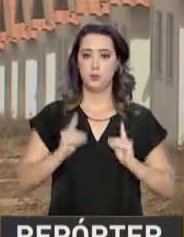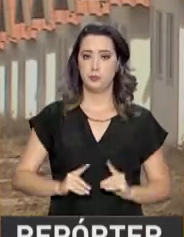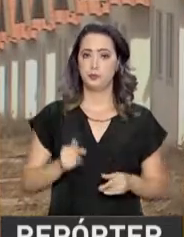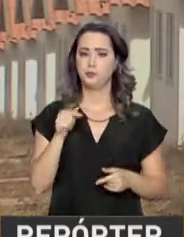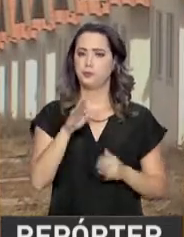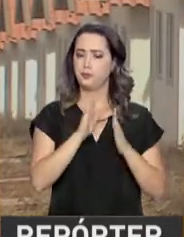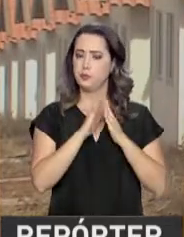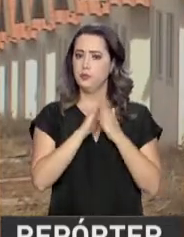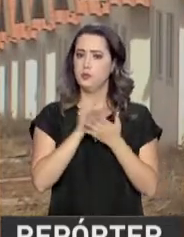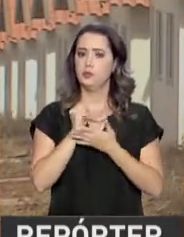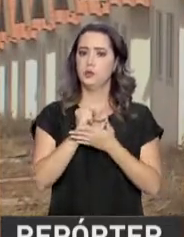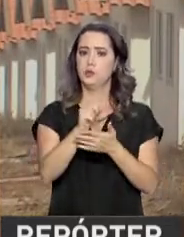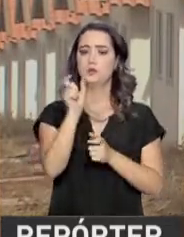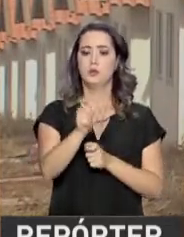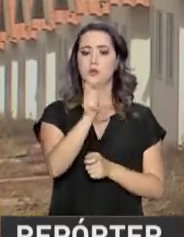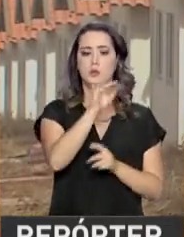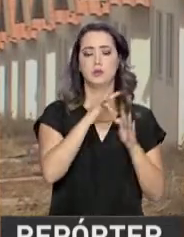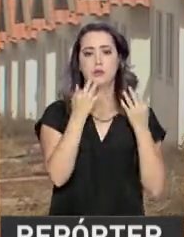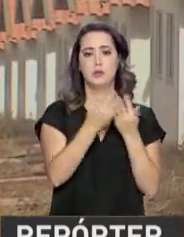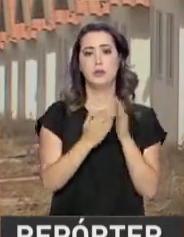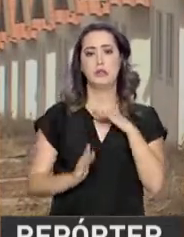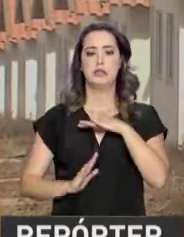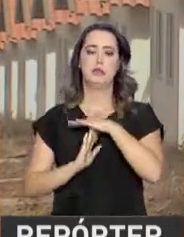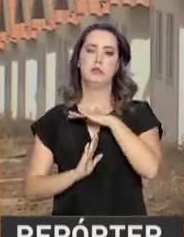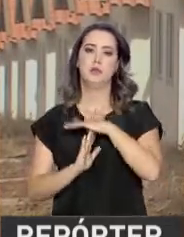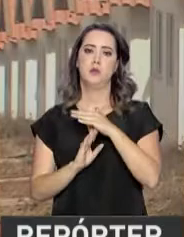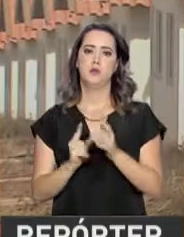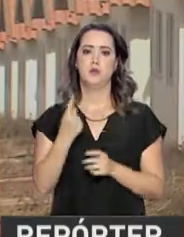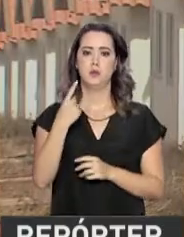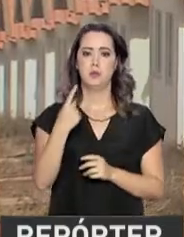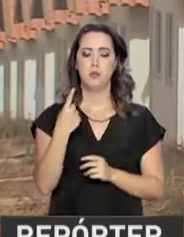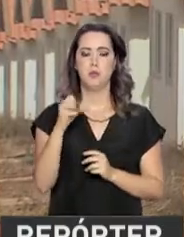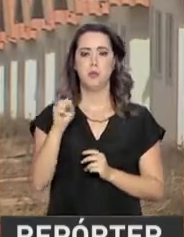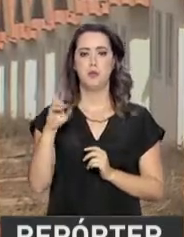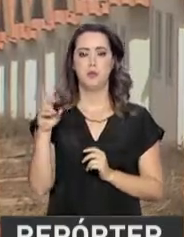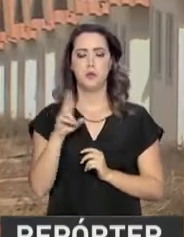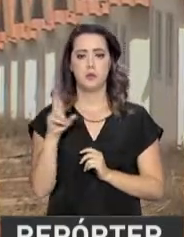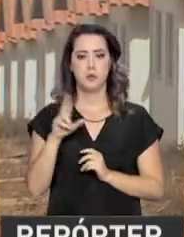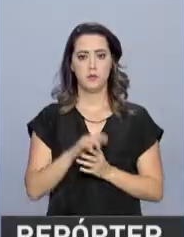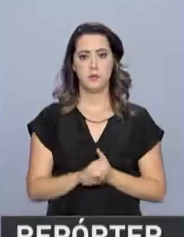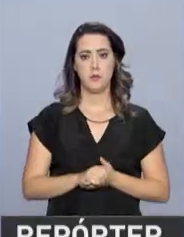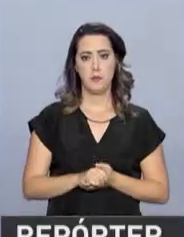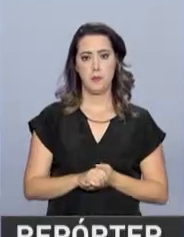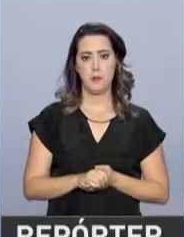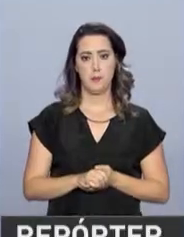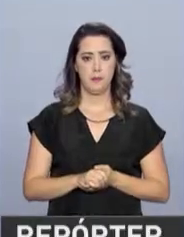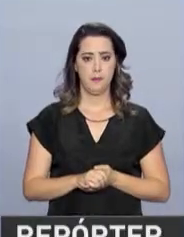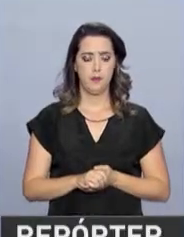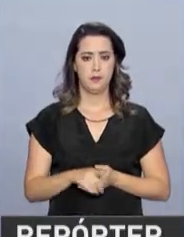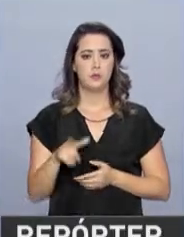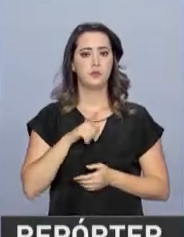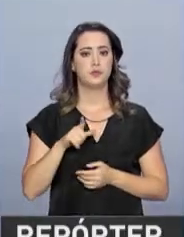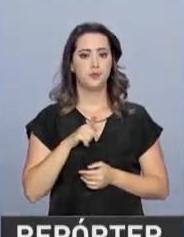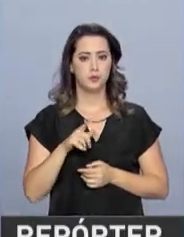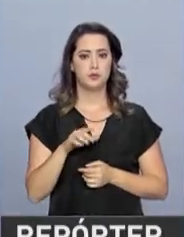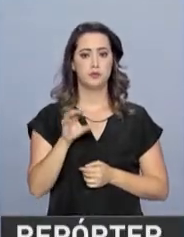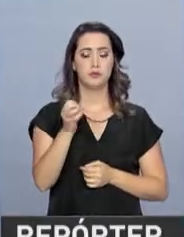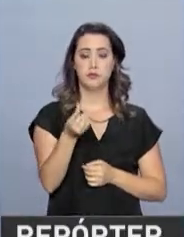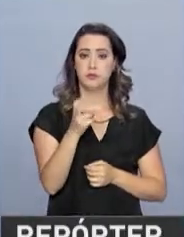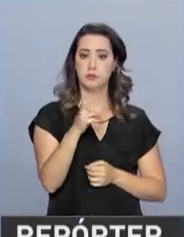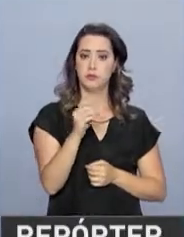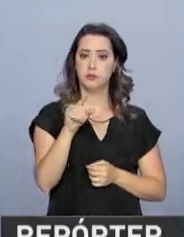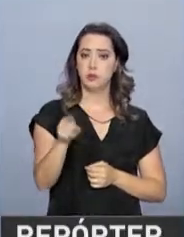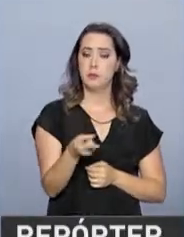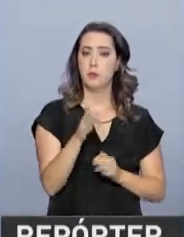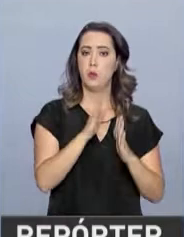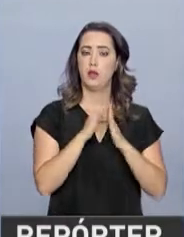casas são destinadas a famílias com renda máxima de R$ 1.800. Nós temos 650 mil